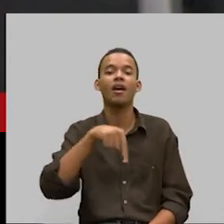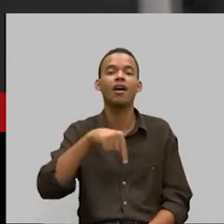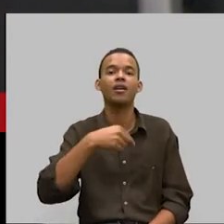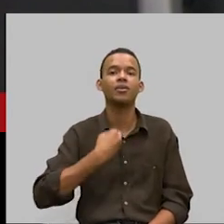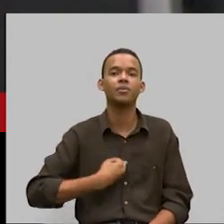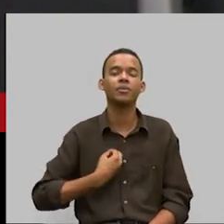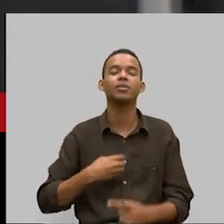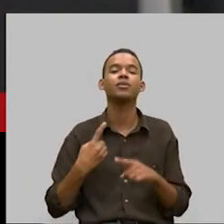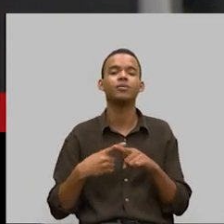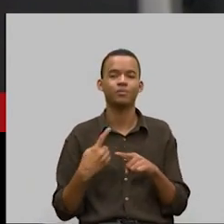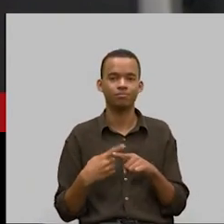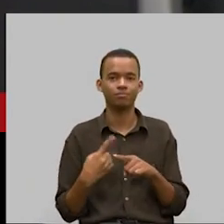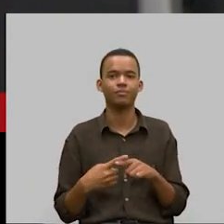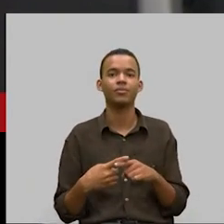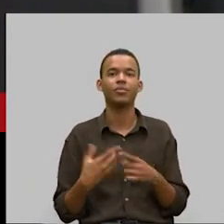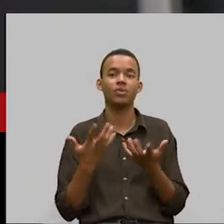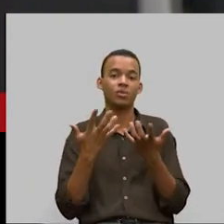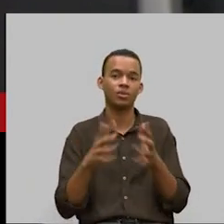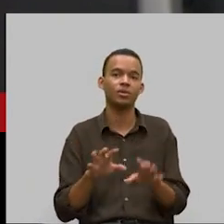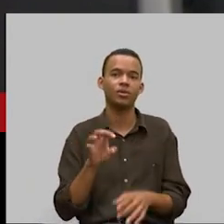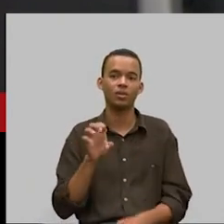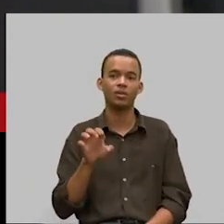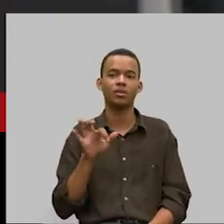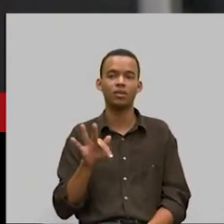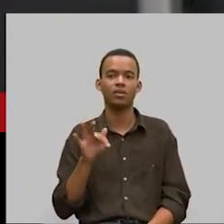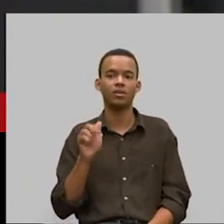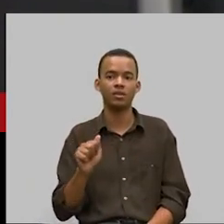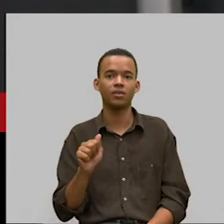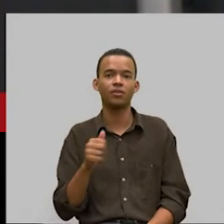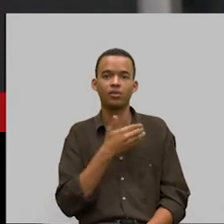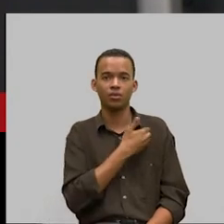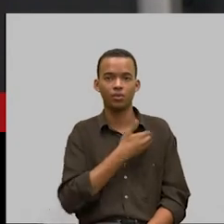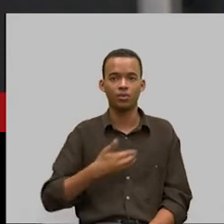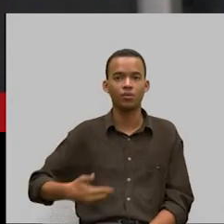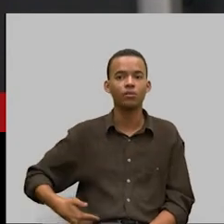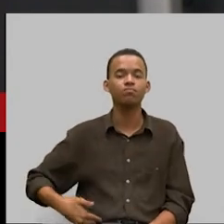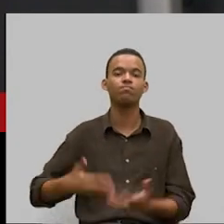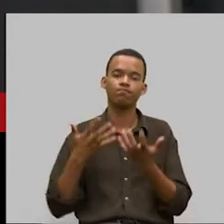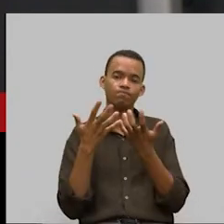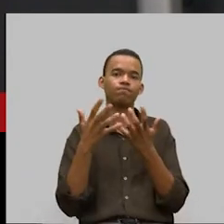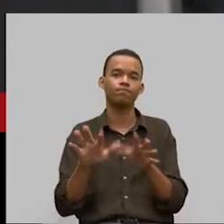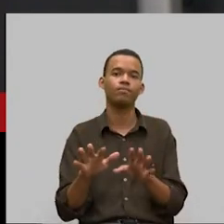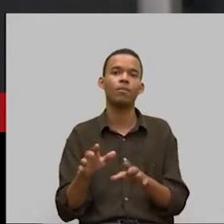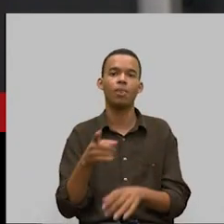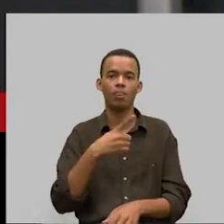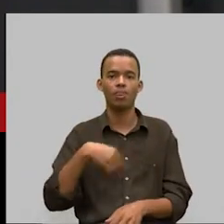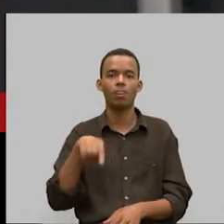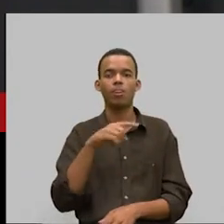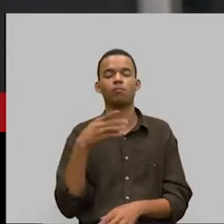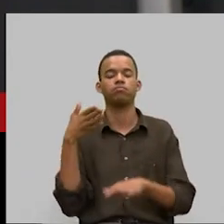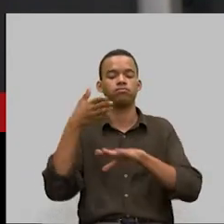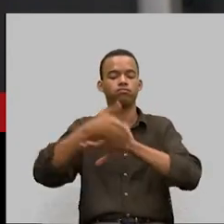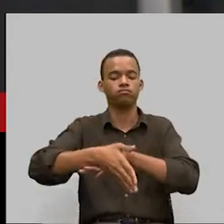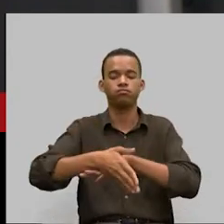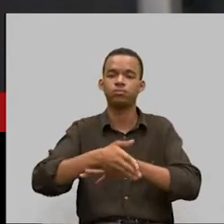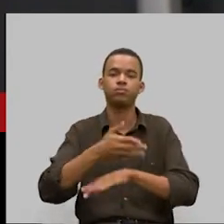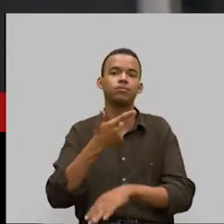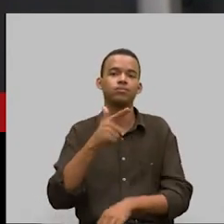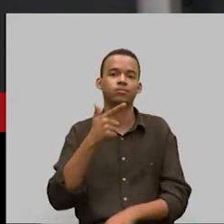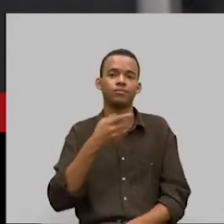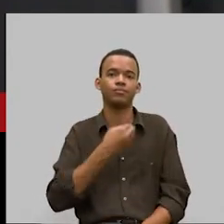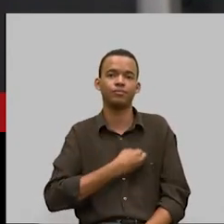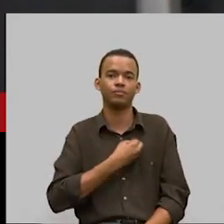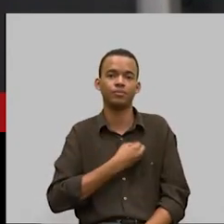gostaria que as efas estivessem aqui e eles deram recado não vindo mas eu